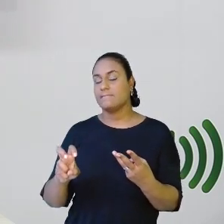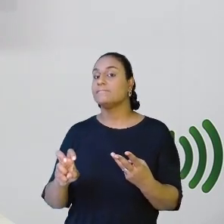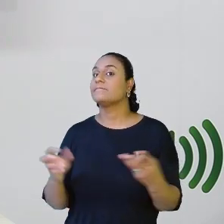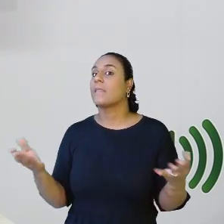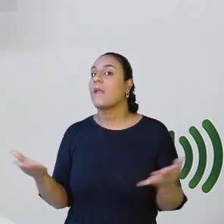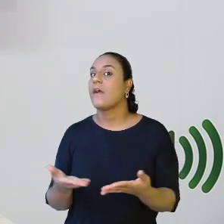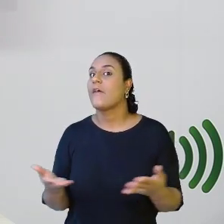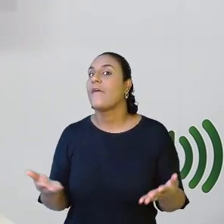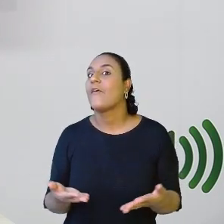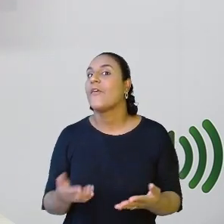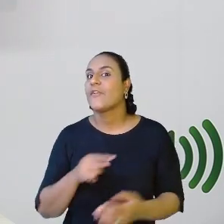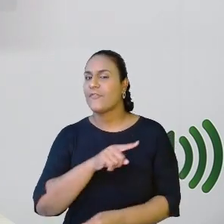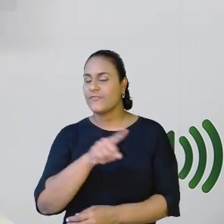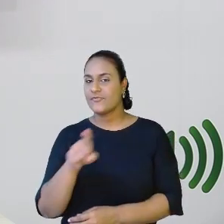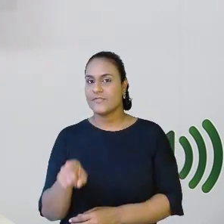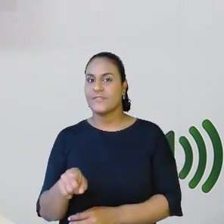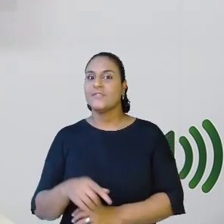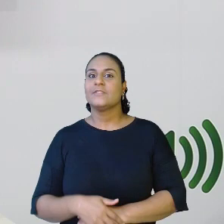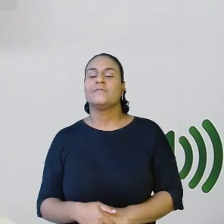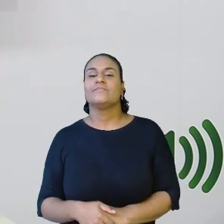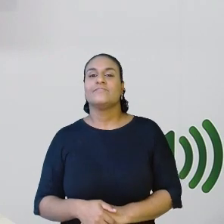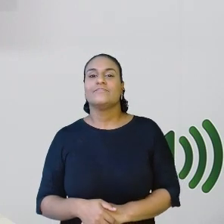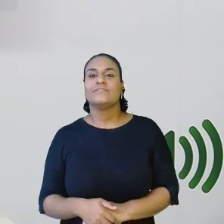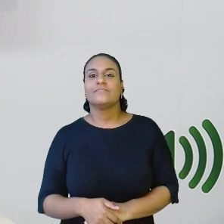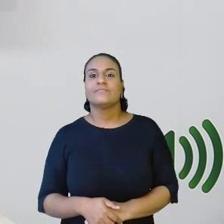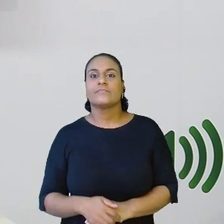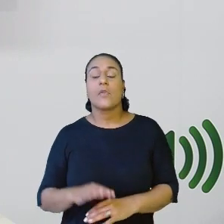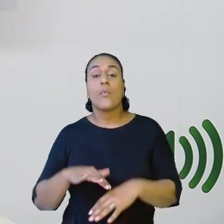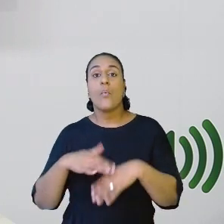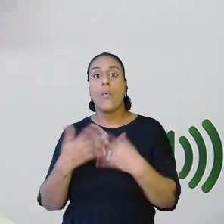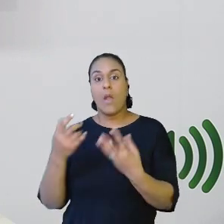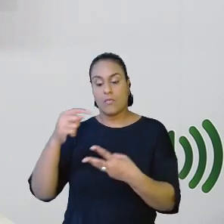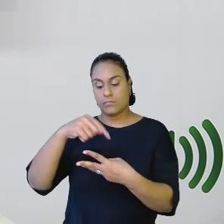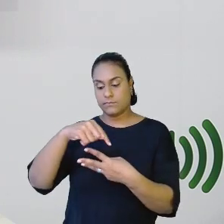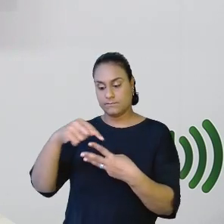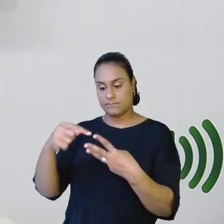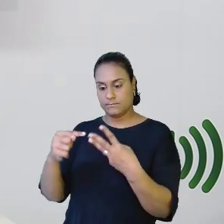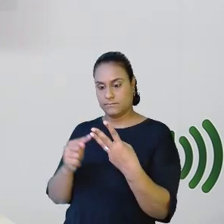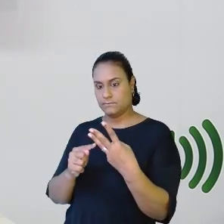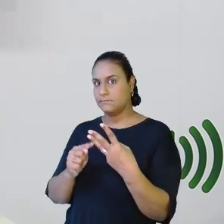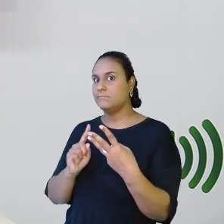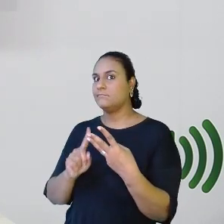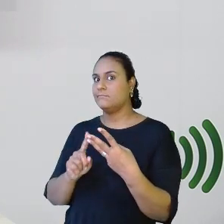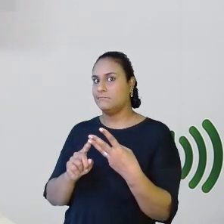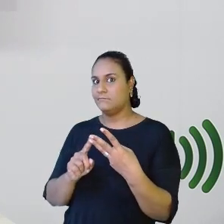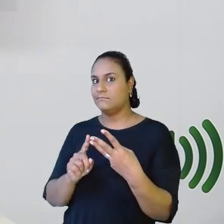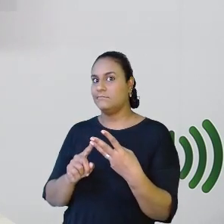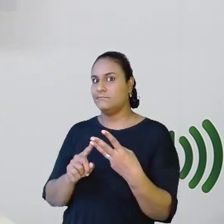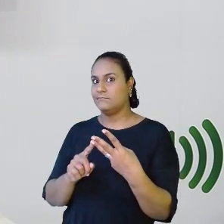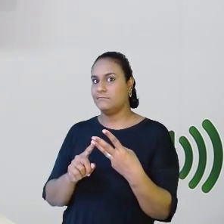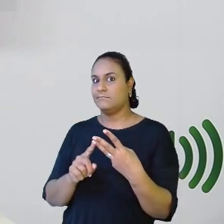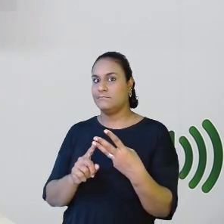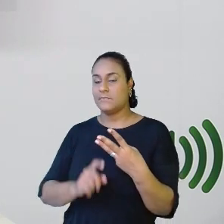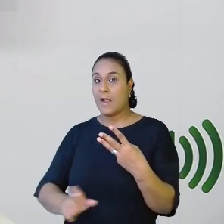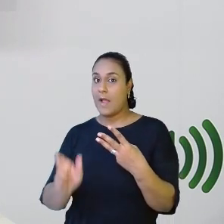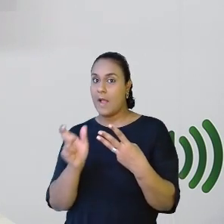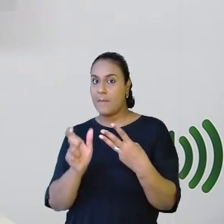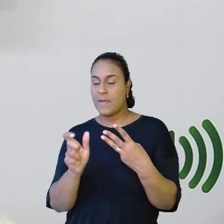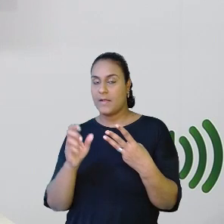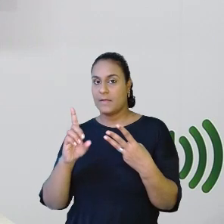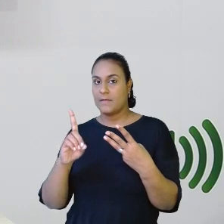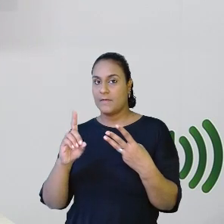Agora eu quero ver com vocês. Olha só, qual das tarifas acima, a parte